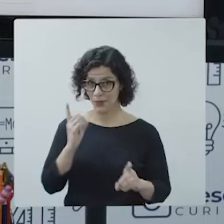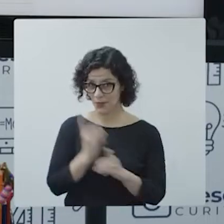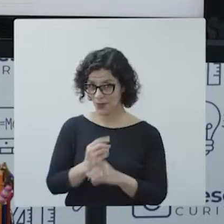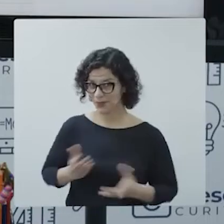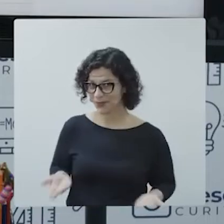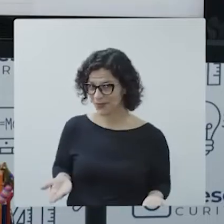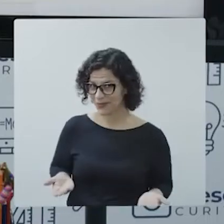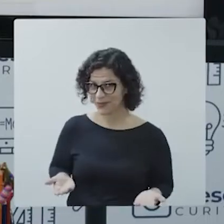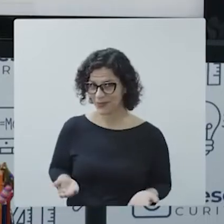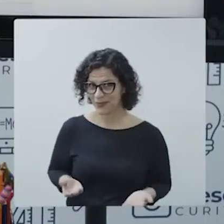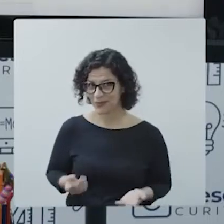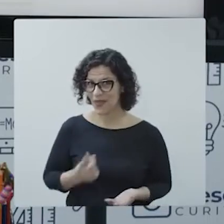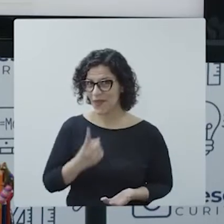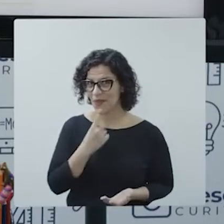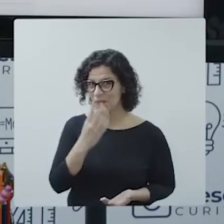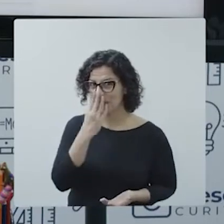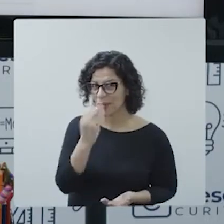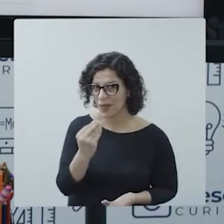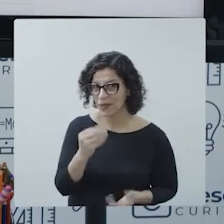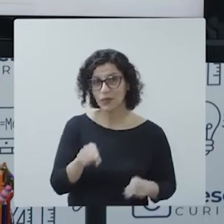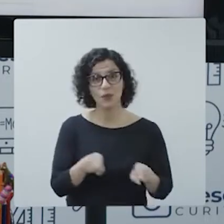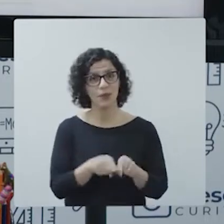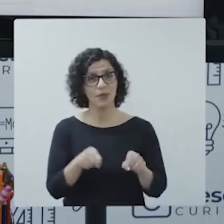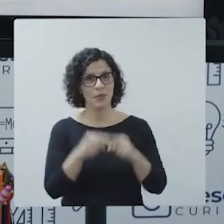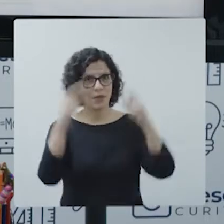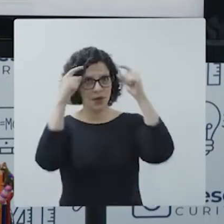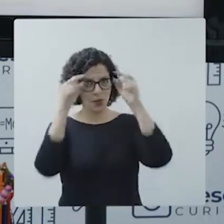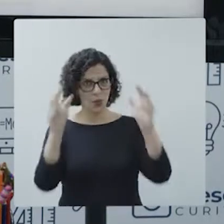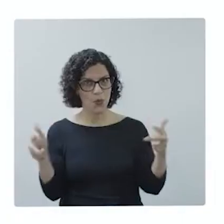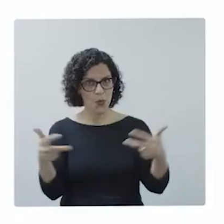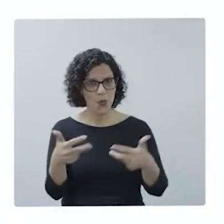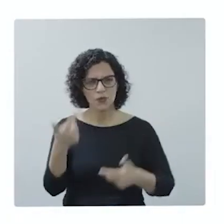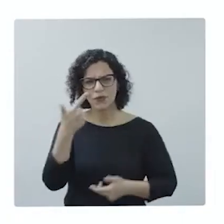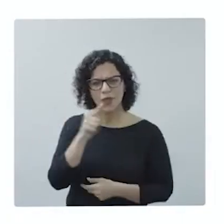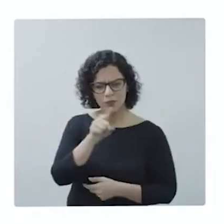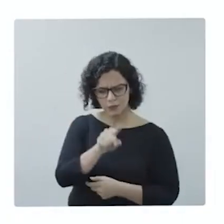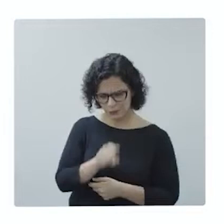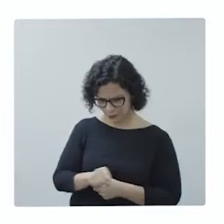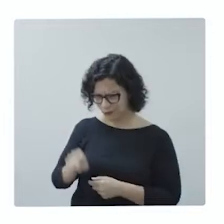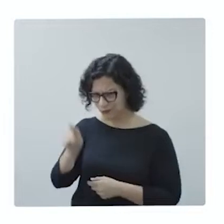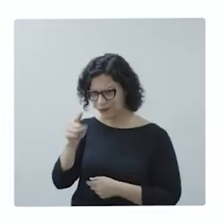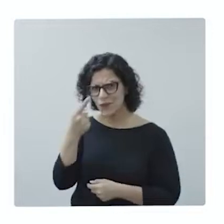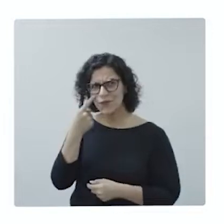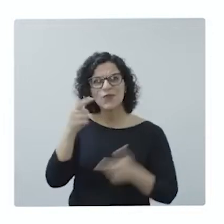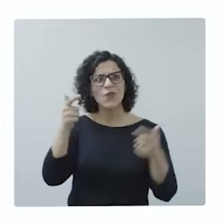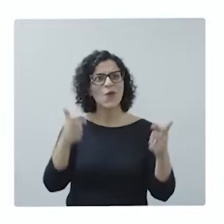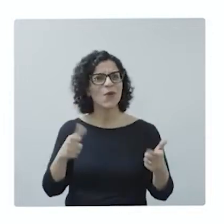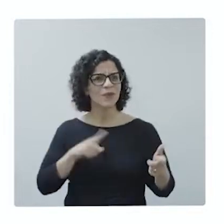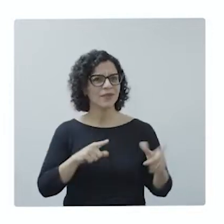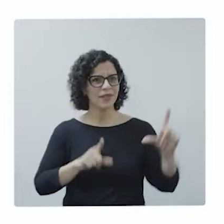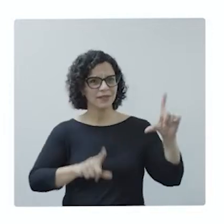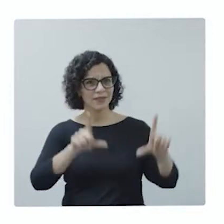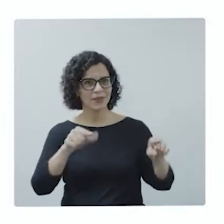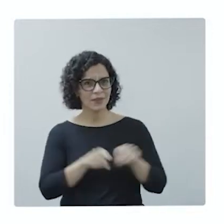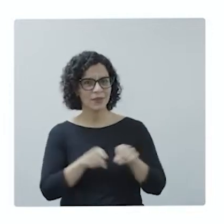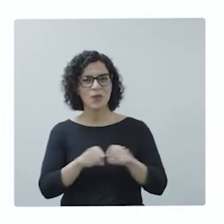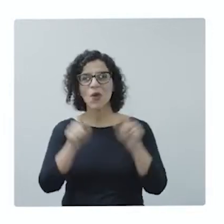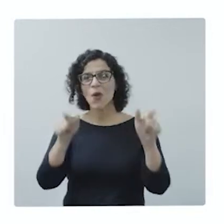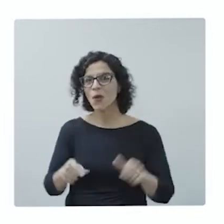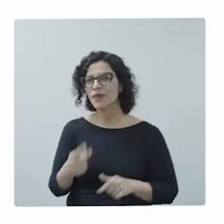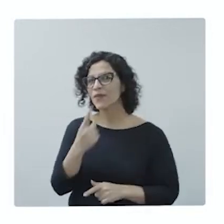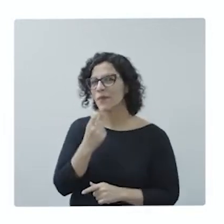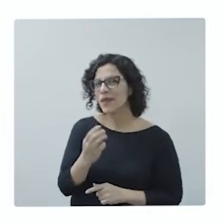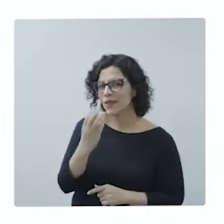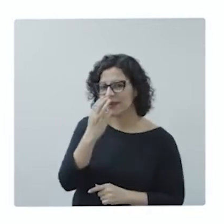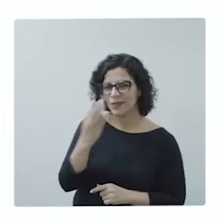encontrou a raposa e o urso? Aponte aí no com o seu dedinho na tela. Aonde está a